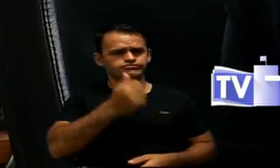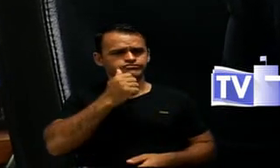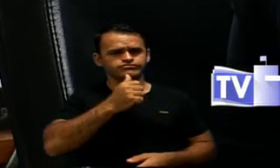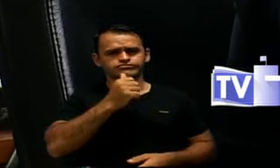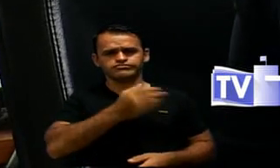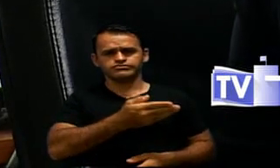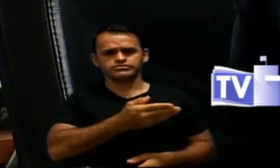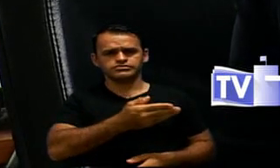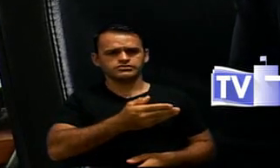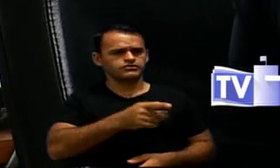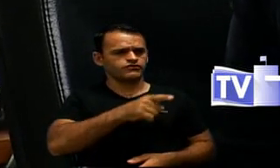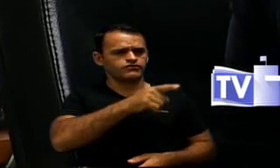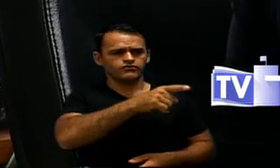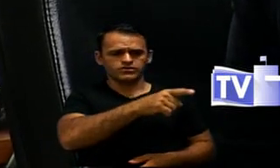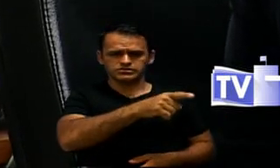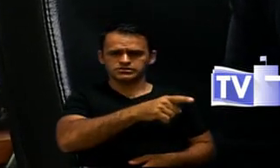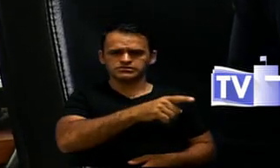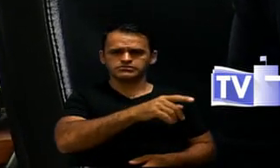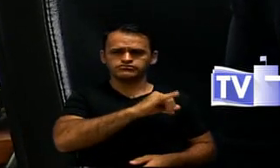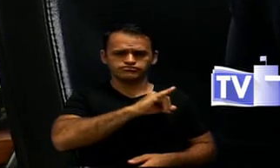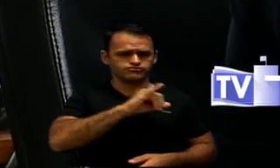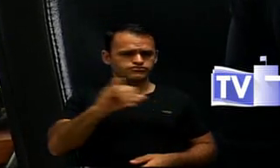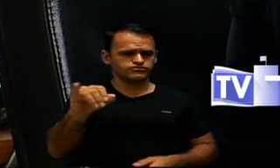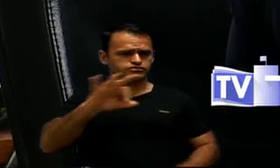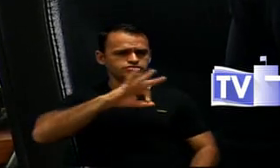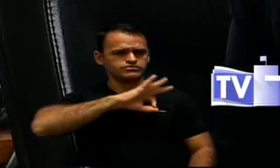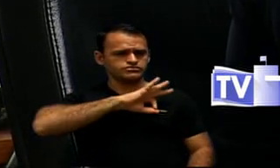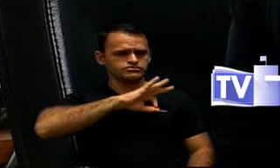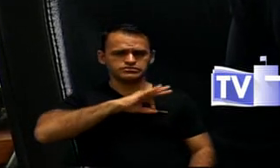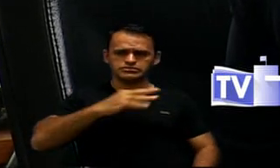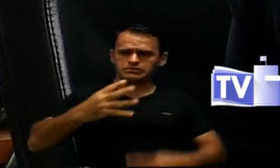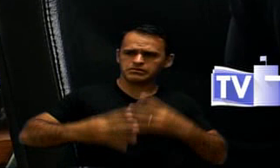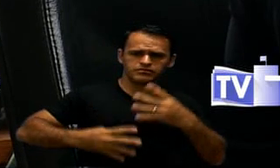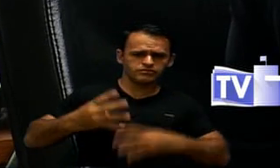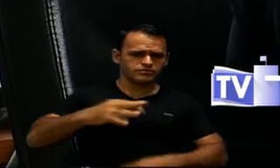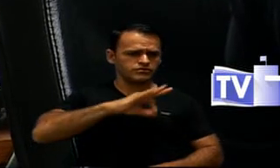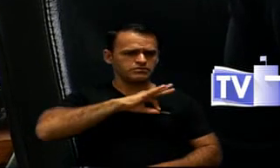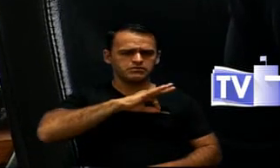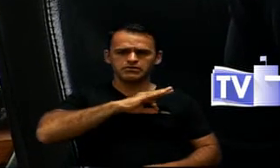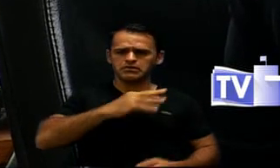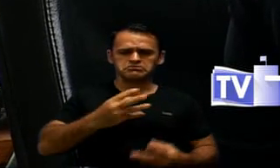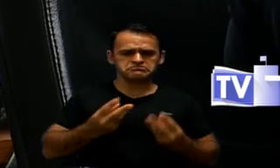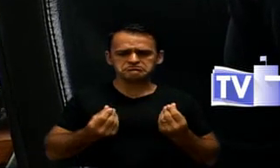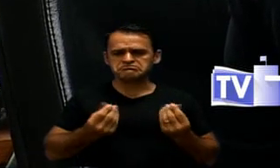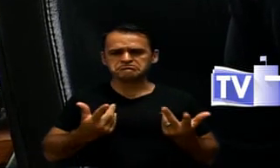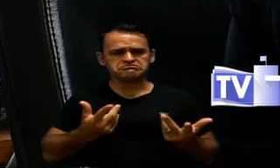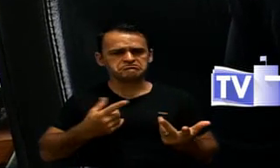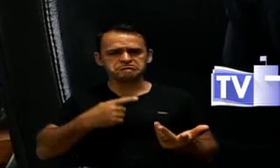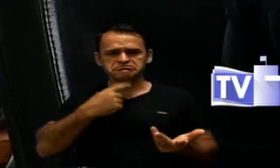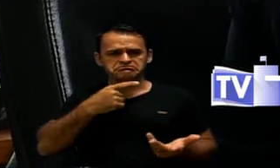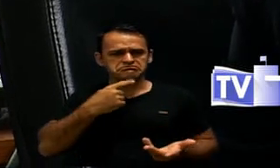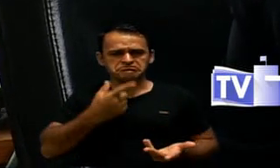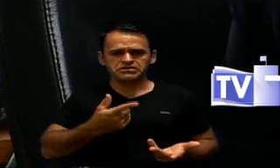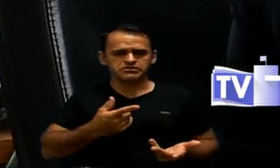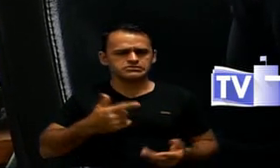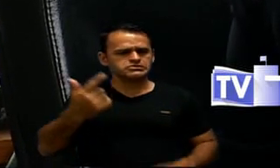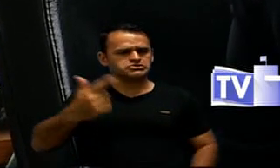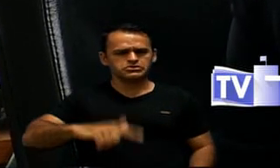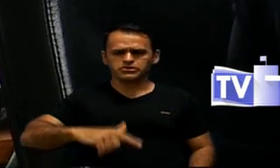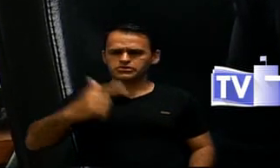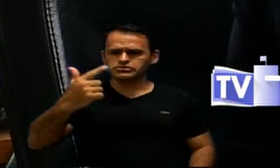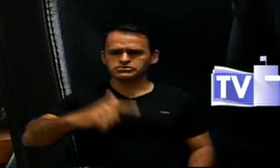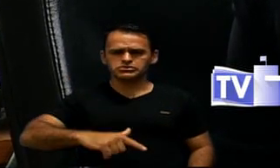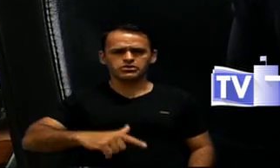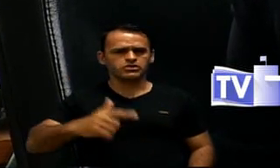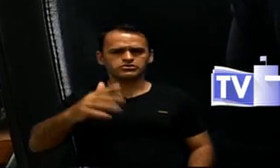Você foi lá no guarda, você atrapalhou o serviço do guarda e não deu nada. Então, ela é agredida novamente